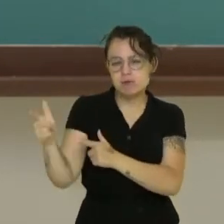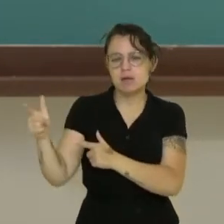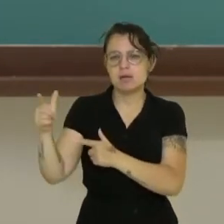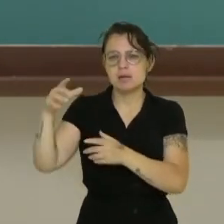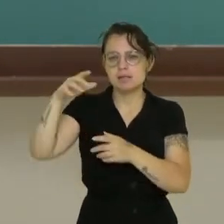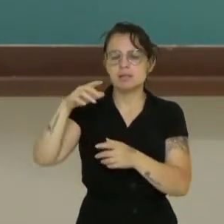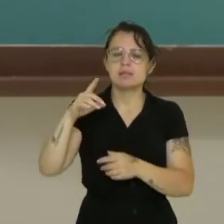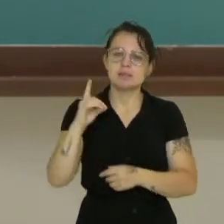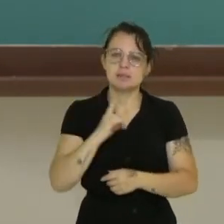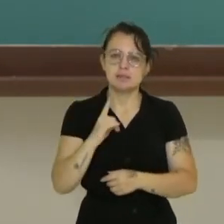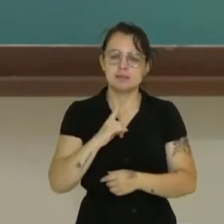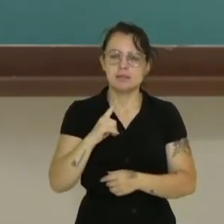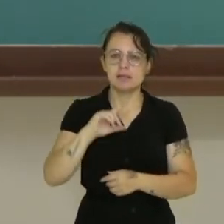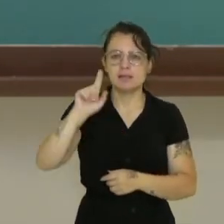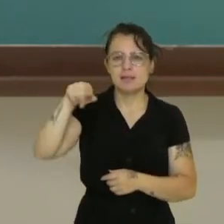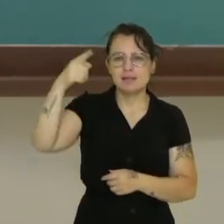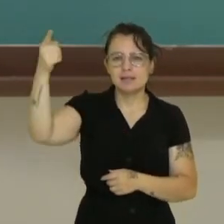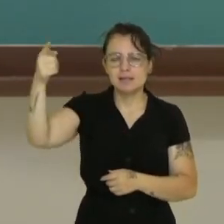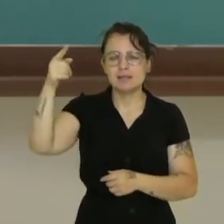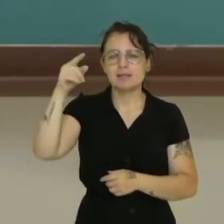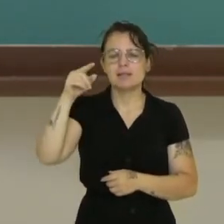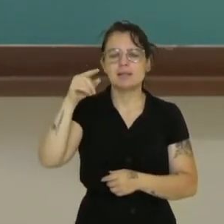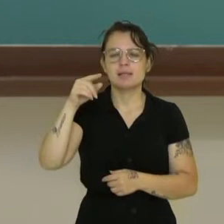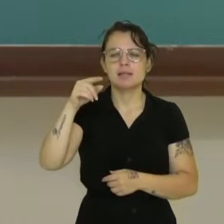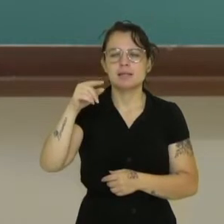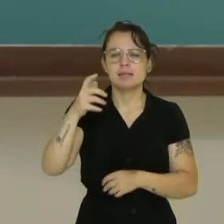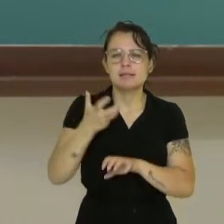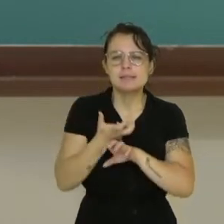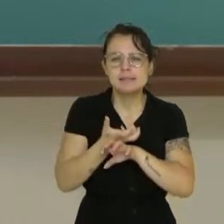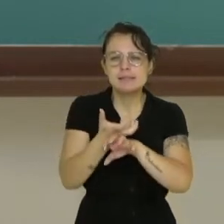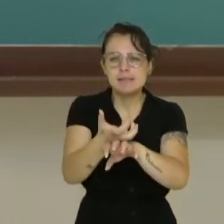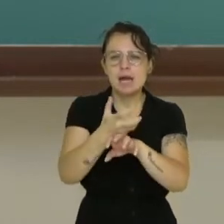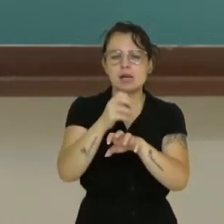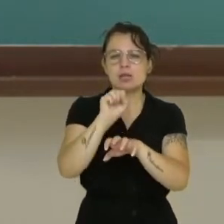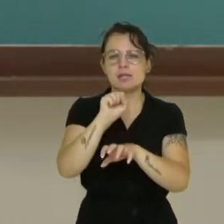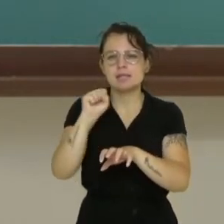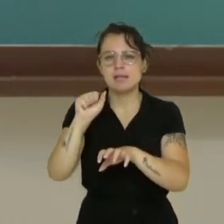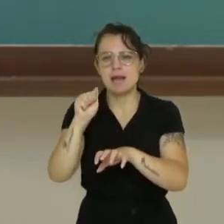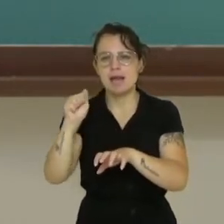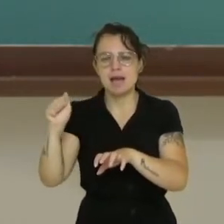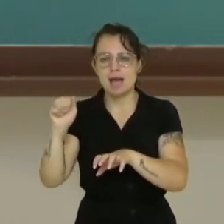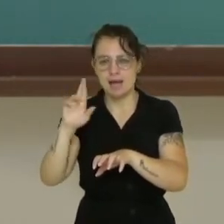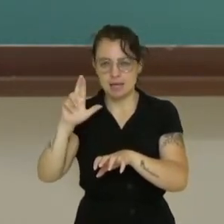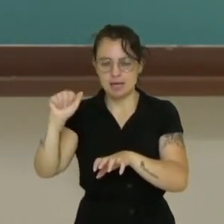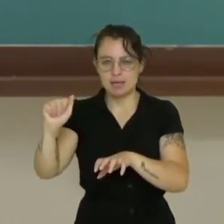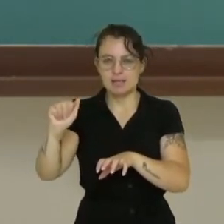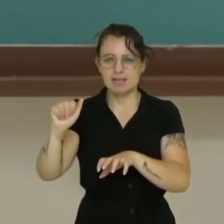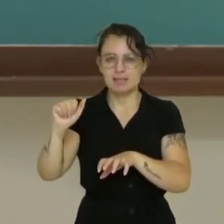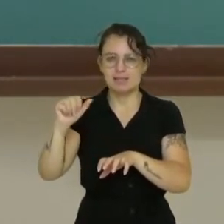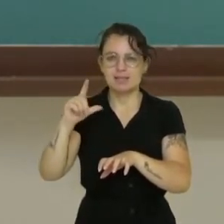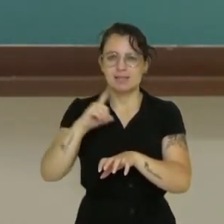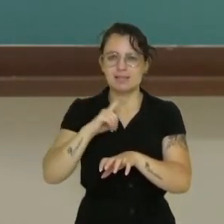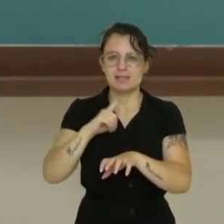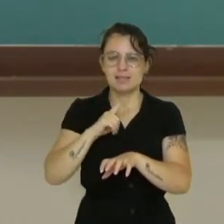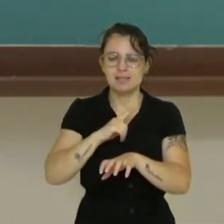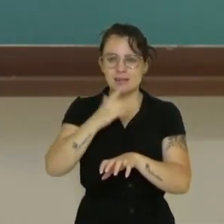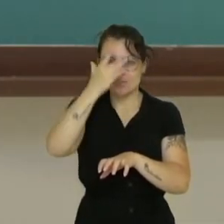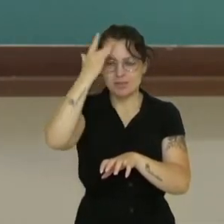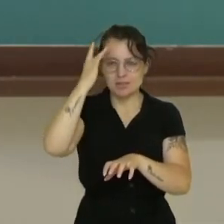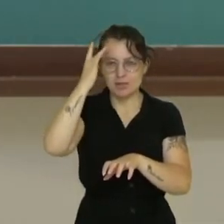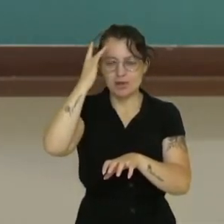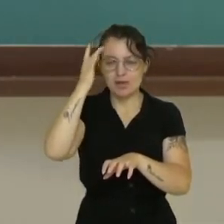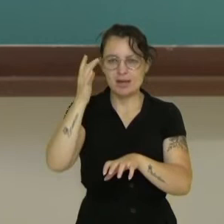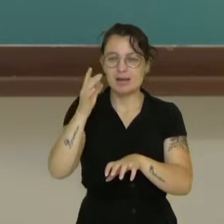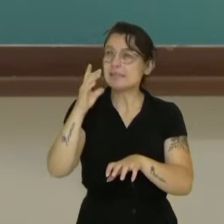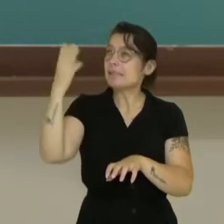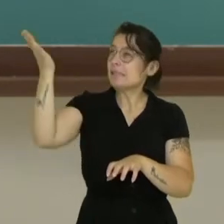do Saara, com temperaturas elevadíssimas, onde nós temos fotos de soldados fritando ovo em cima da lata do